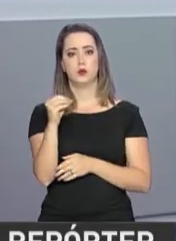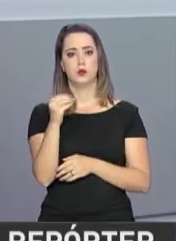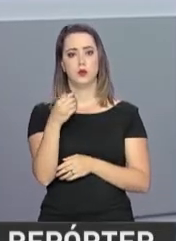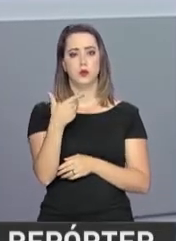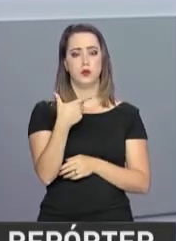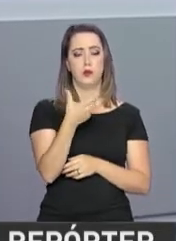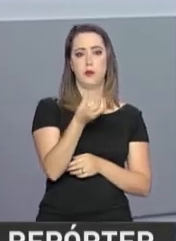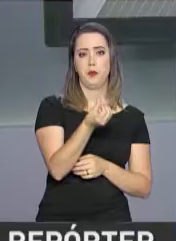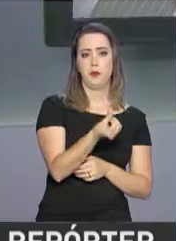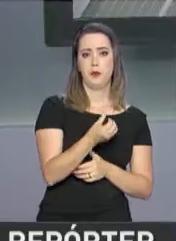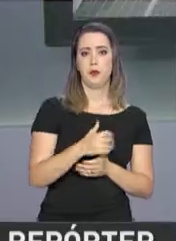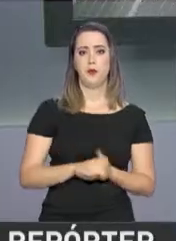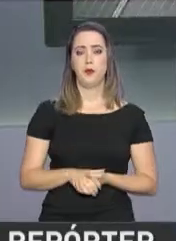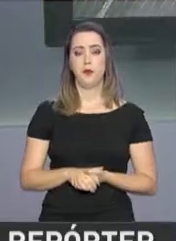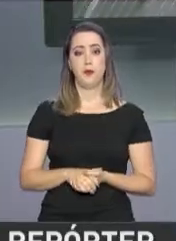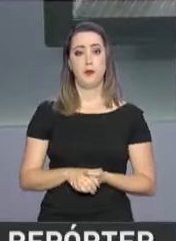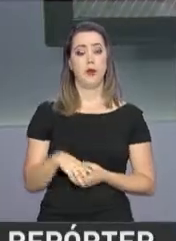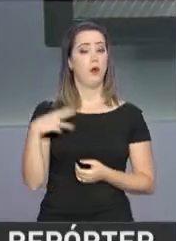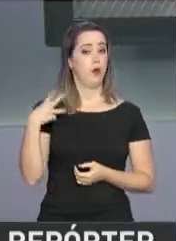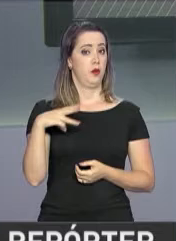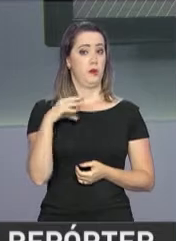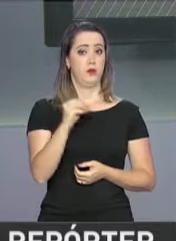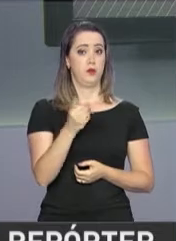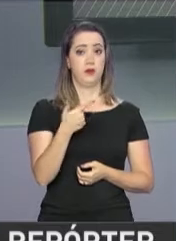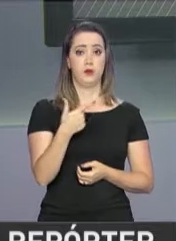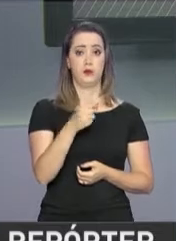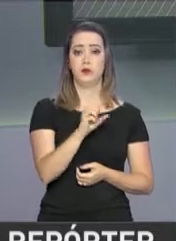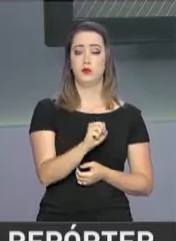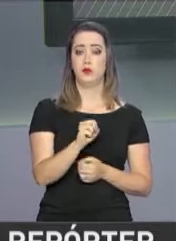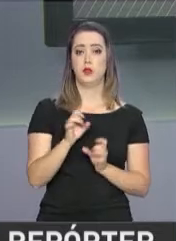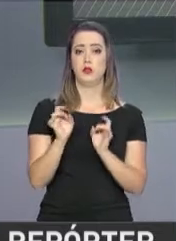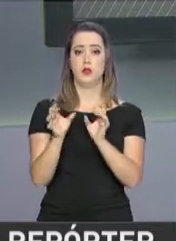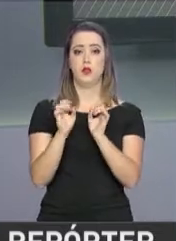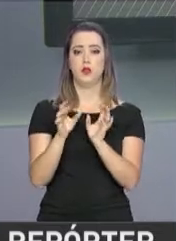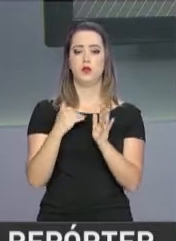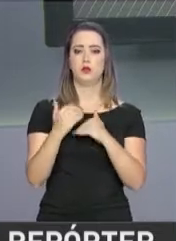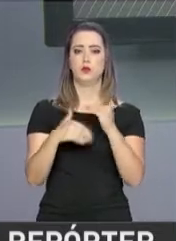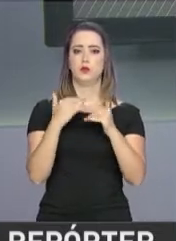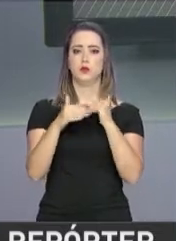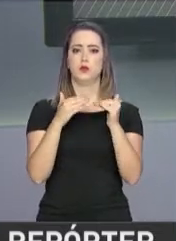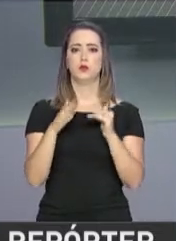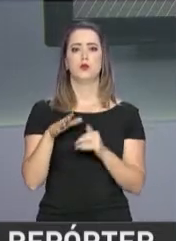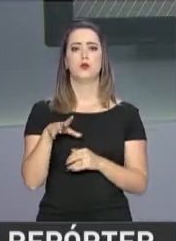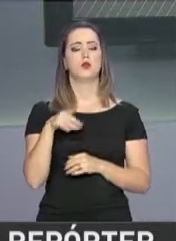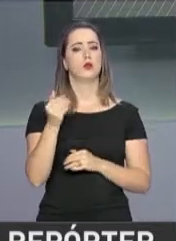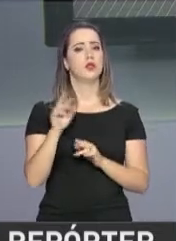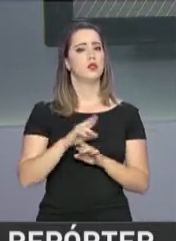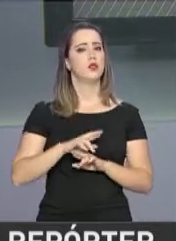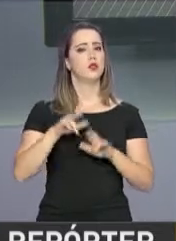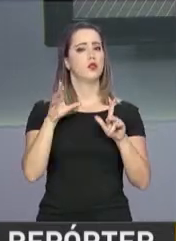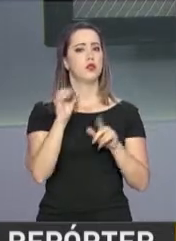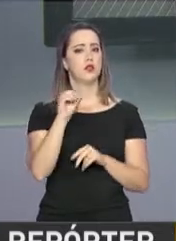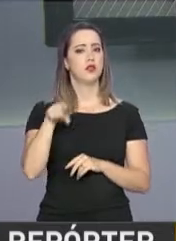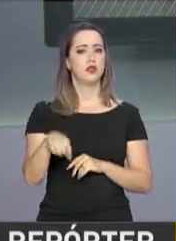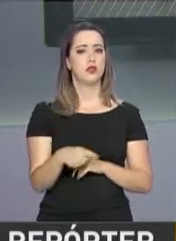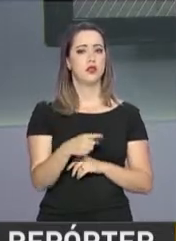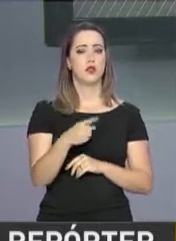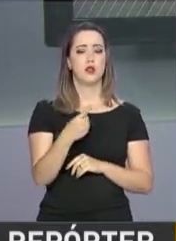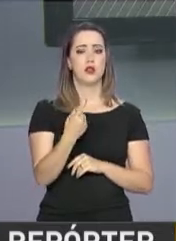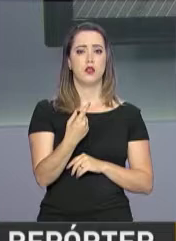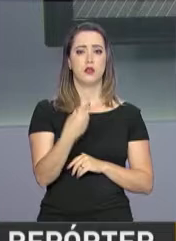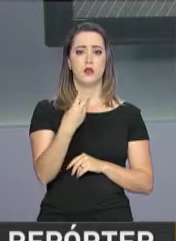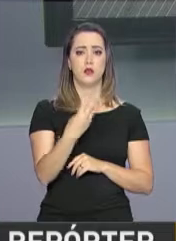2016 e em março de 2018 o volume de vendas do comércio varejista nacional variou 0,3 por cento